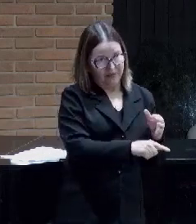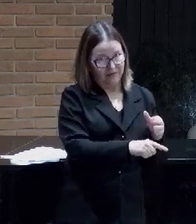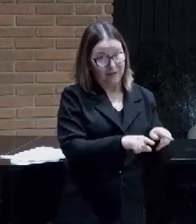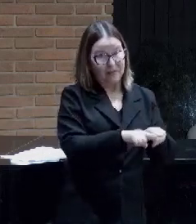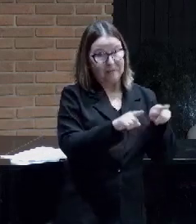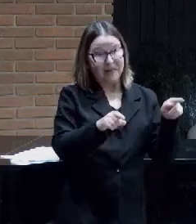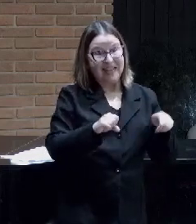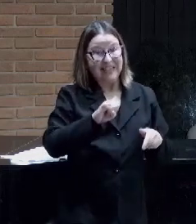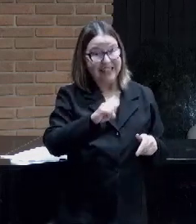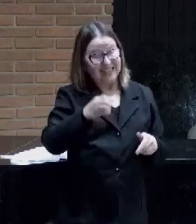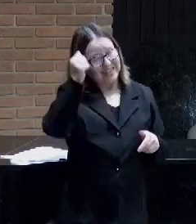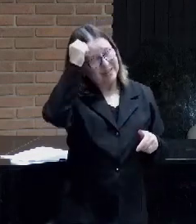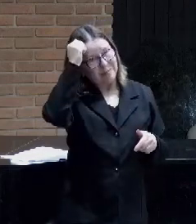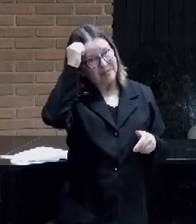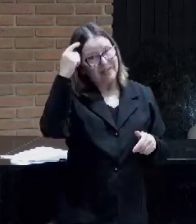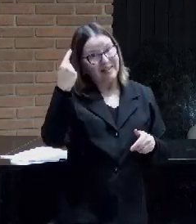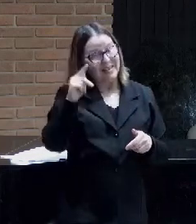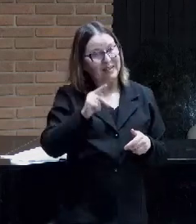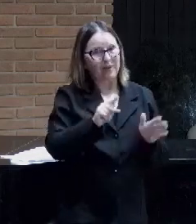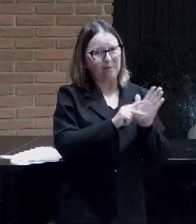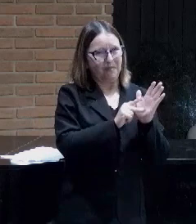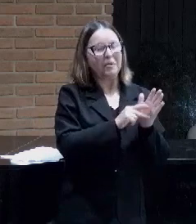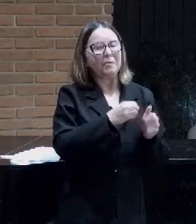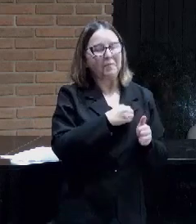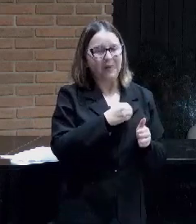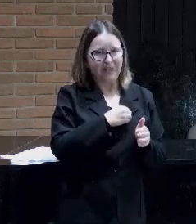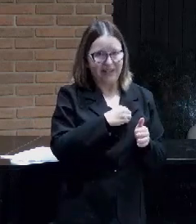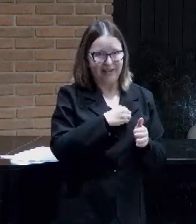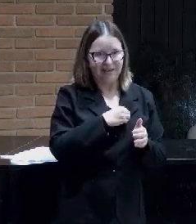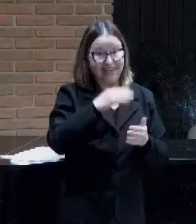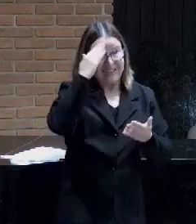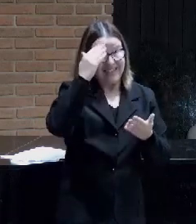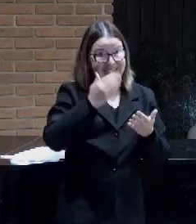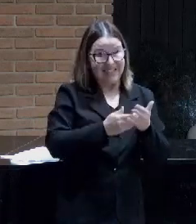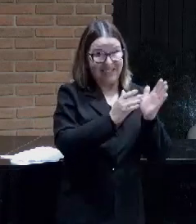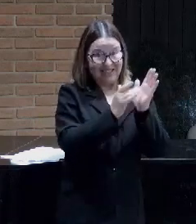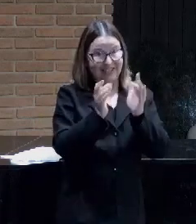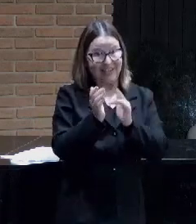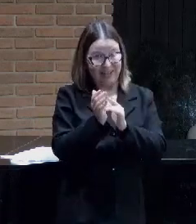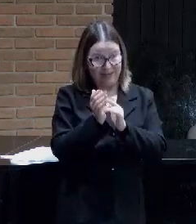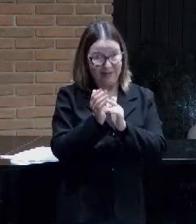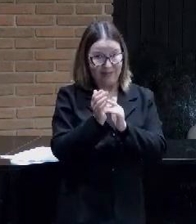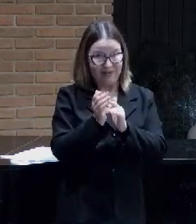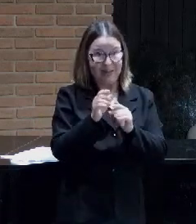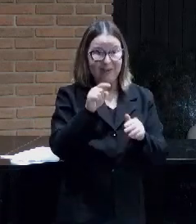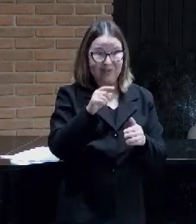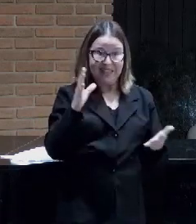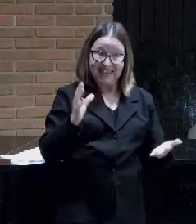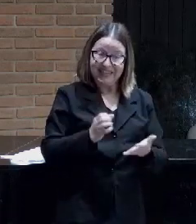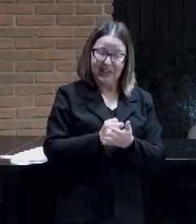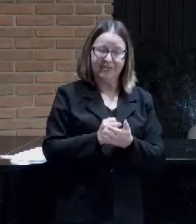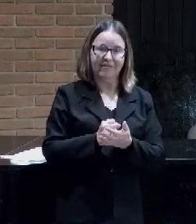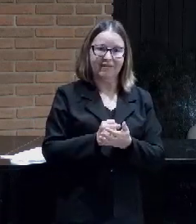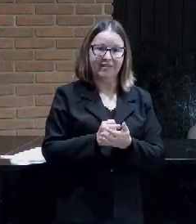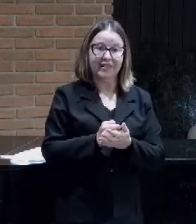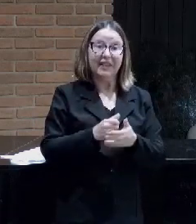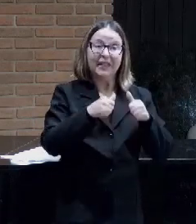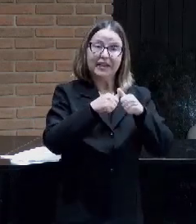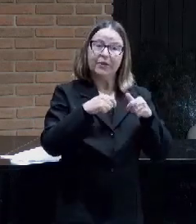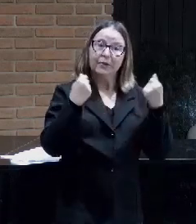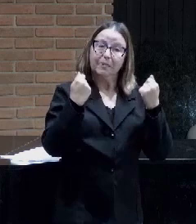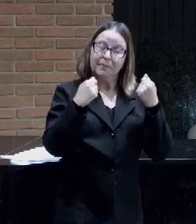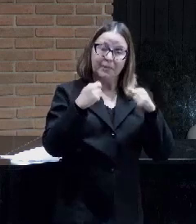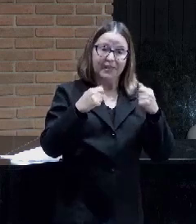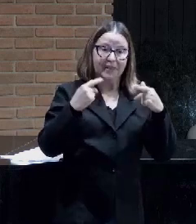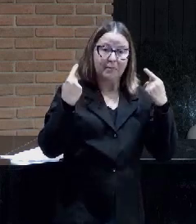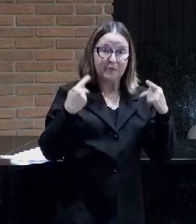obra, na sua vida, você vai ser salvo. É assim que nós temos que pregar o evangelho. Essa deve ser a mensagem que a igreja deve sempre pregar. Nós devemos